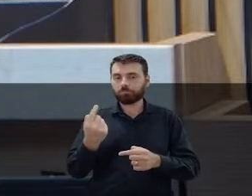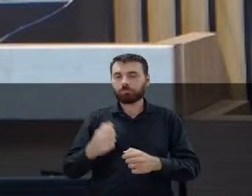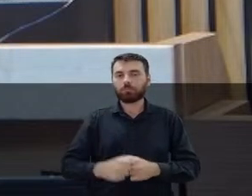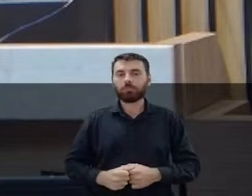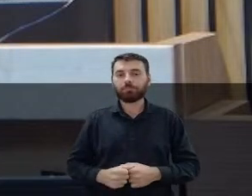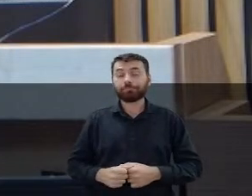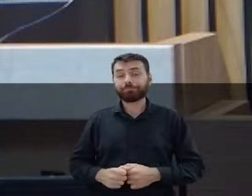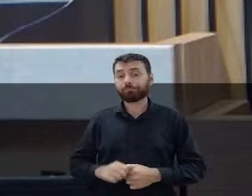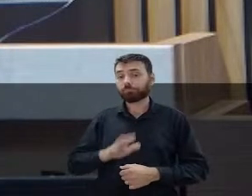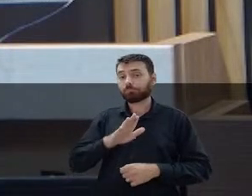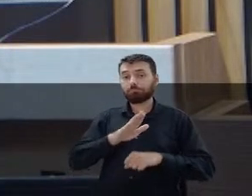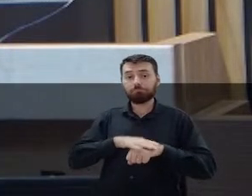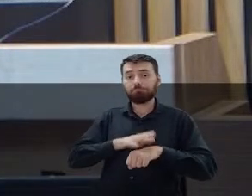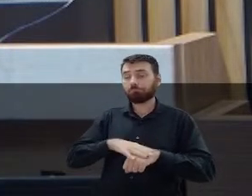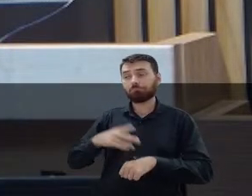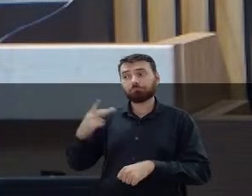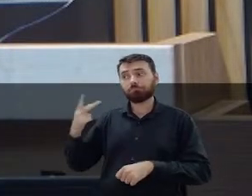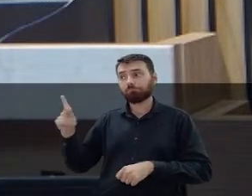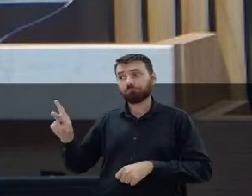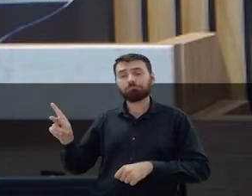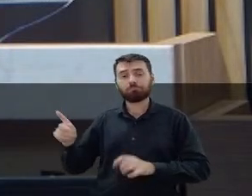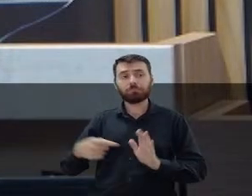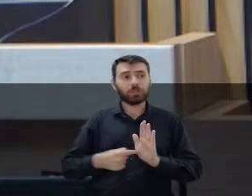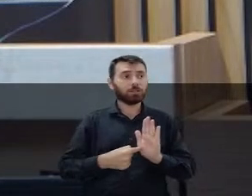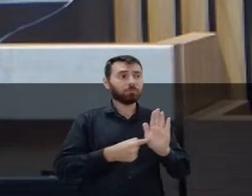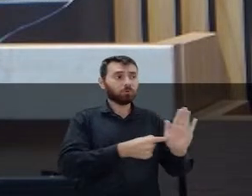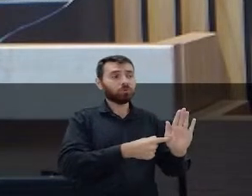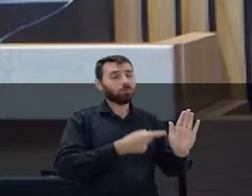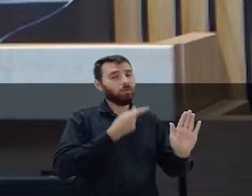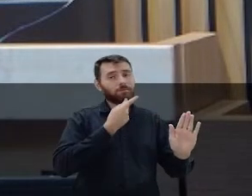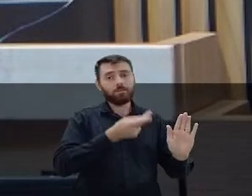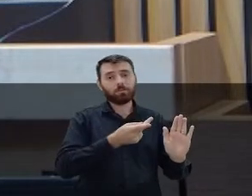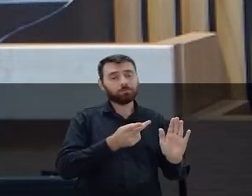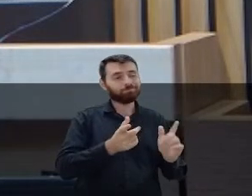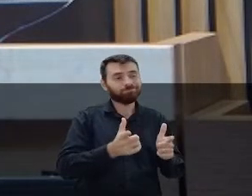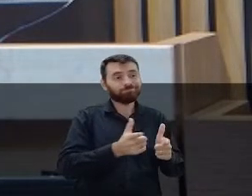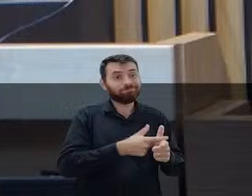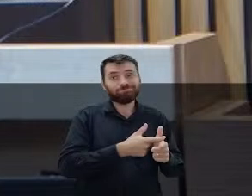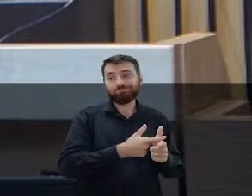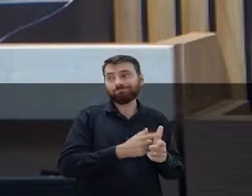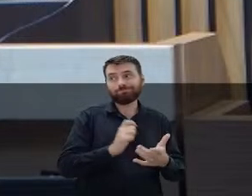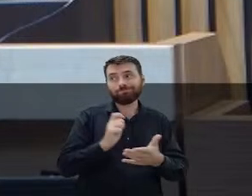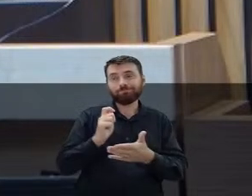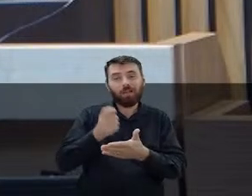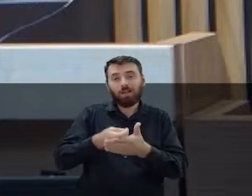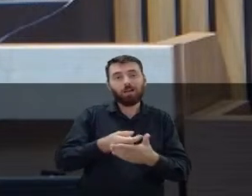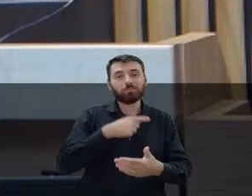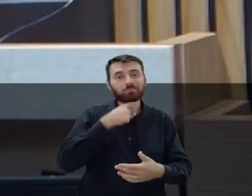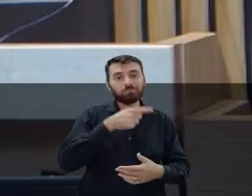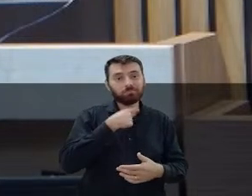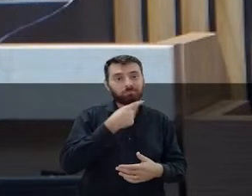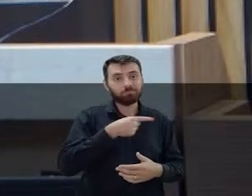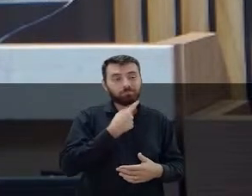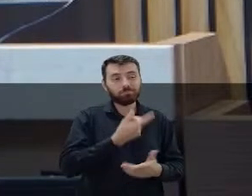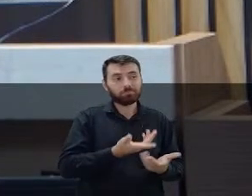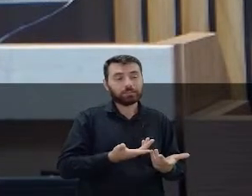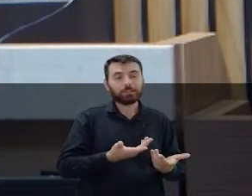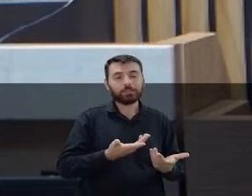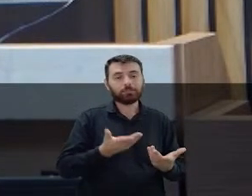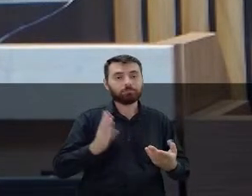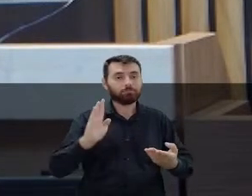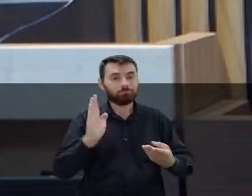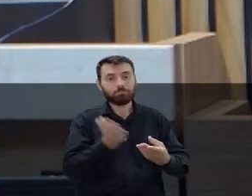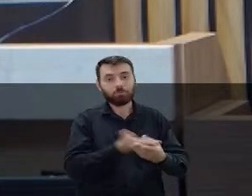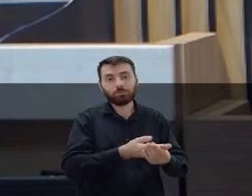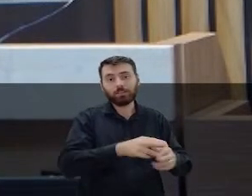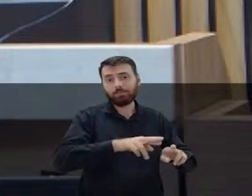sua insuficiência financeira para arcar com pagamento de custas, sem prejuízo do seu sustento e de sua família,